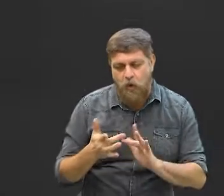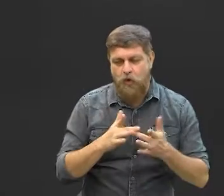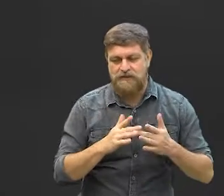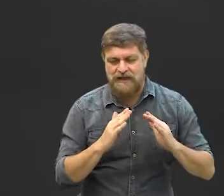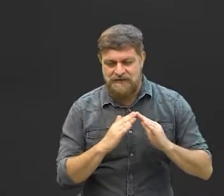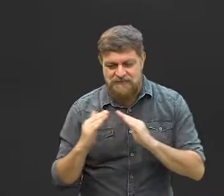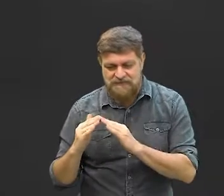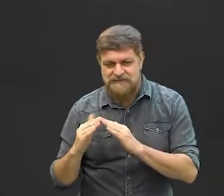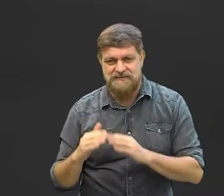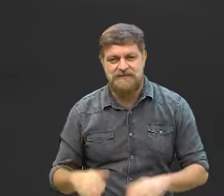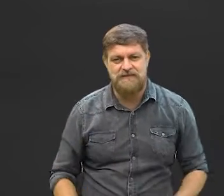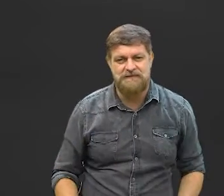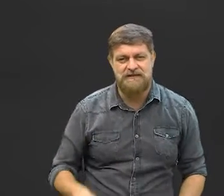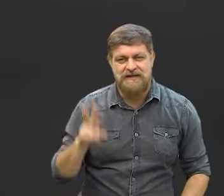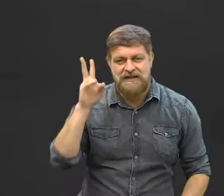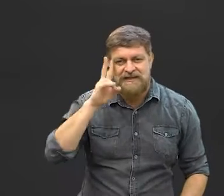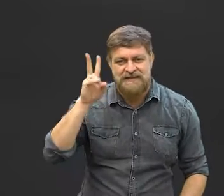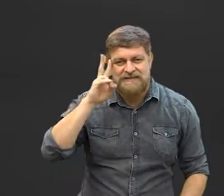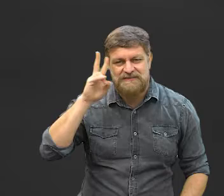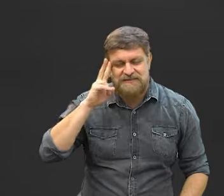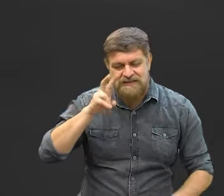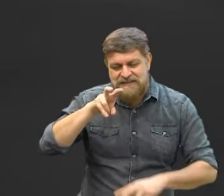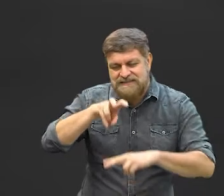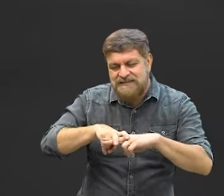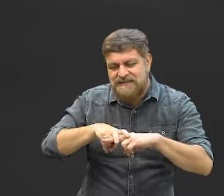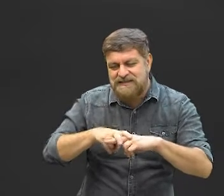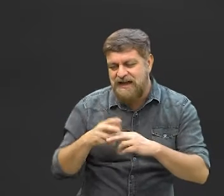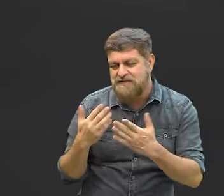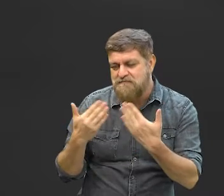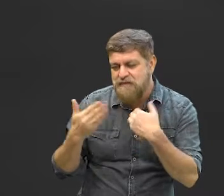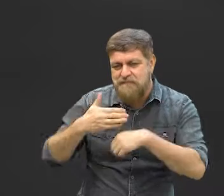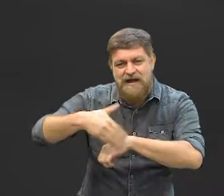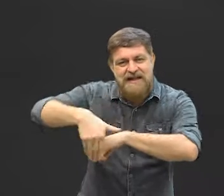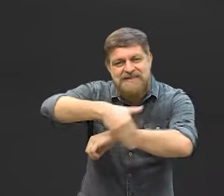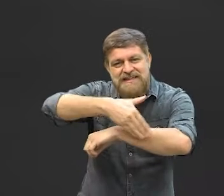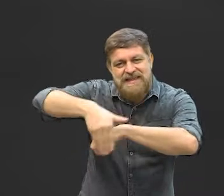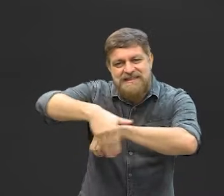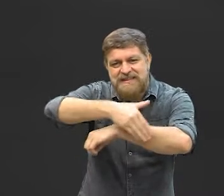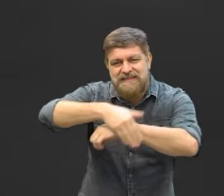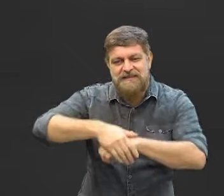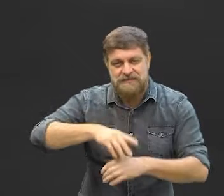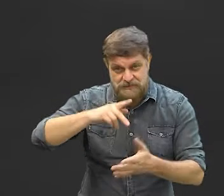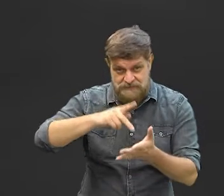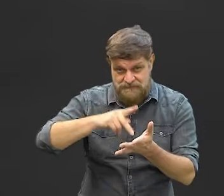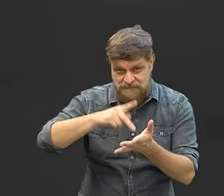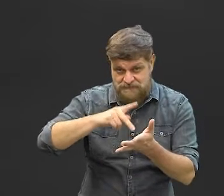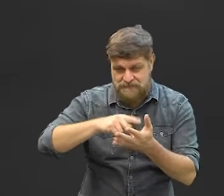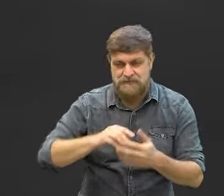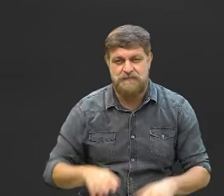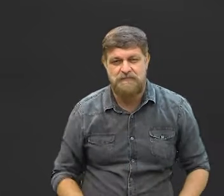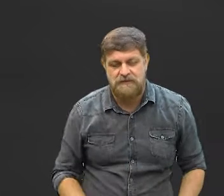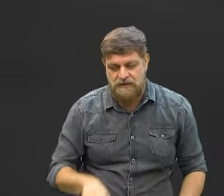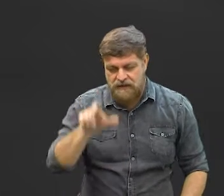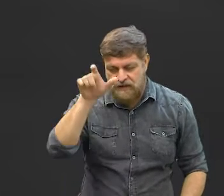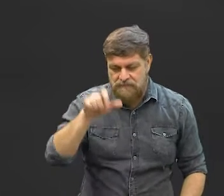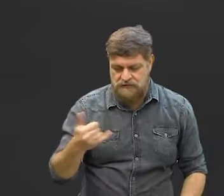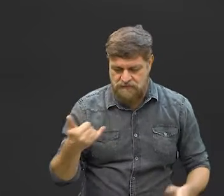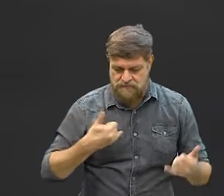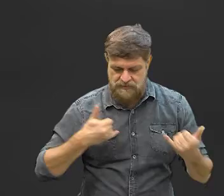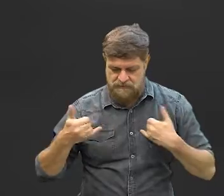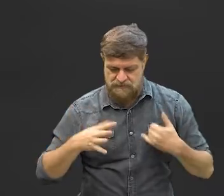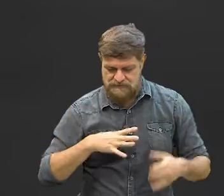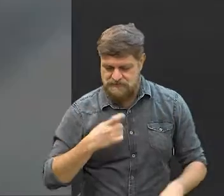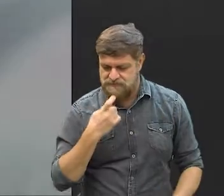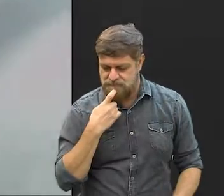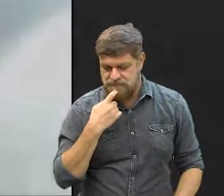com os vizinhos, a história de ficar sentado ali na rua. Eu vou falar a verdade, sempre quando alguém me fala de